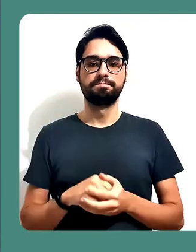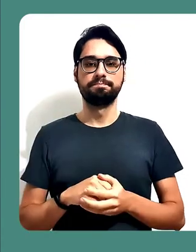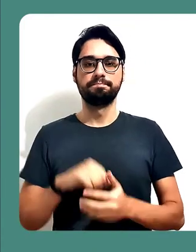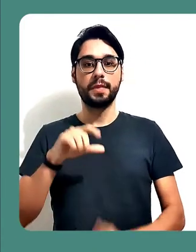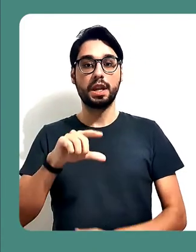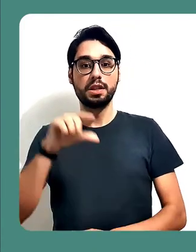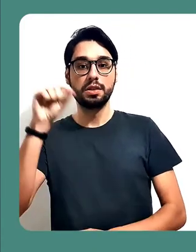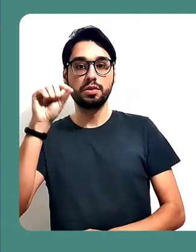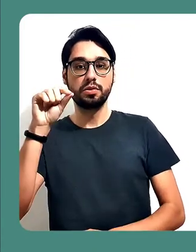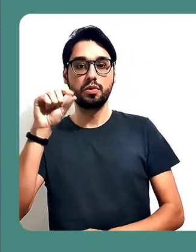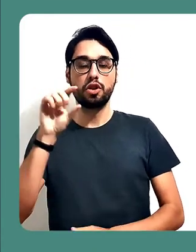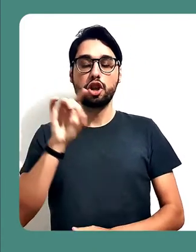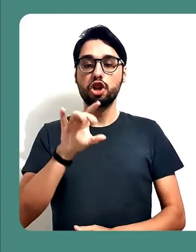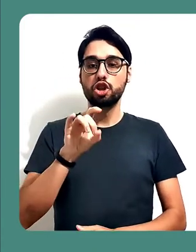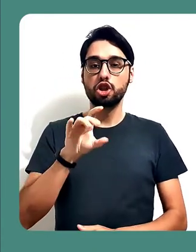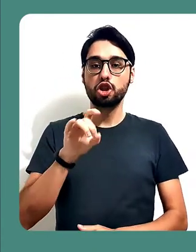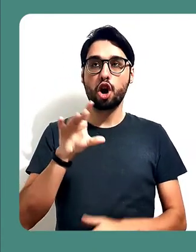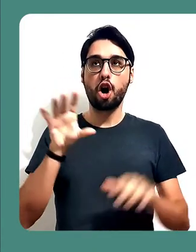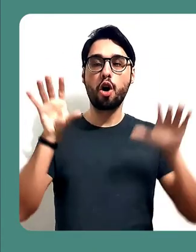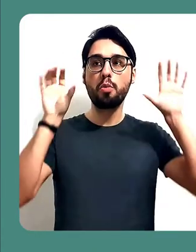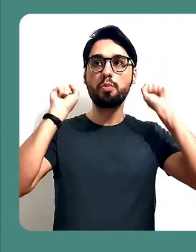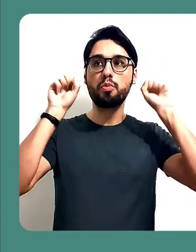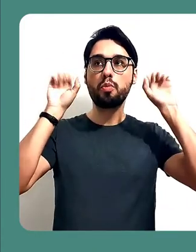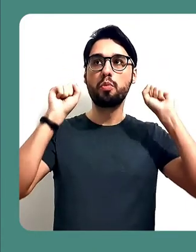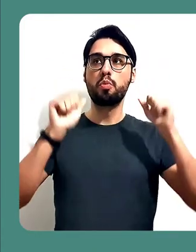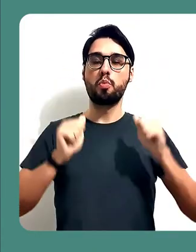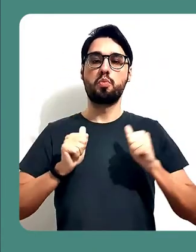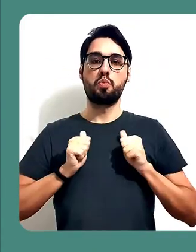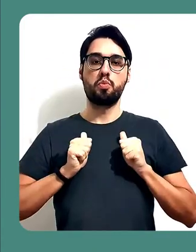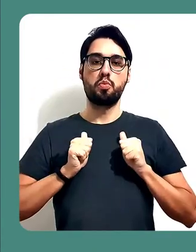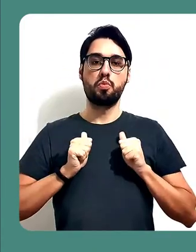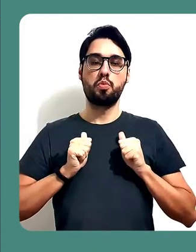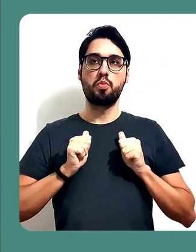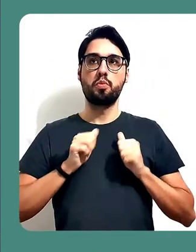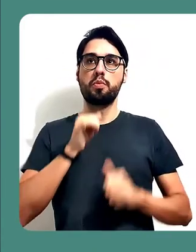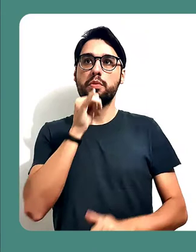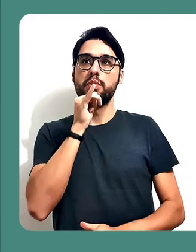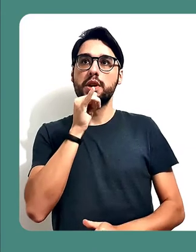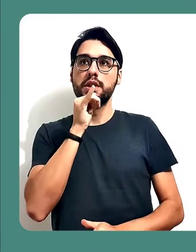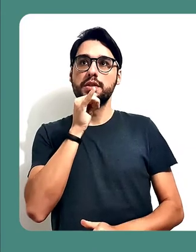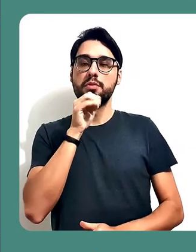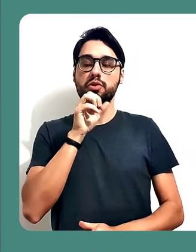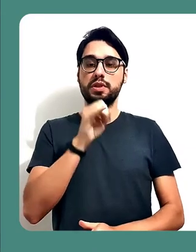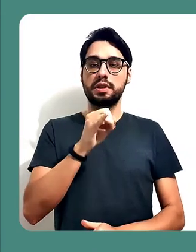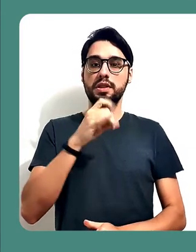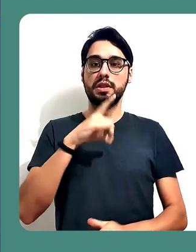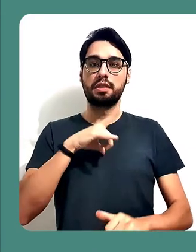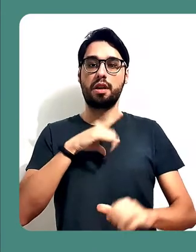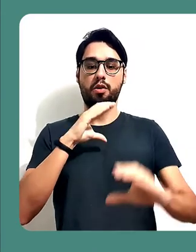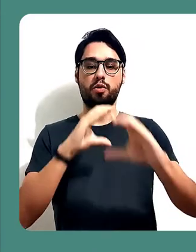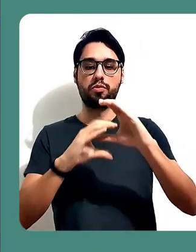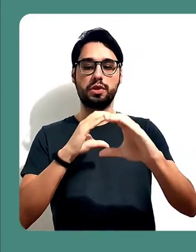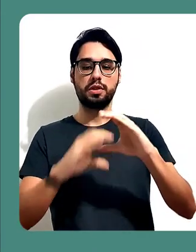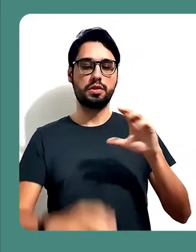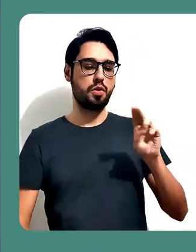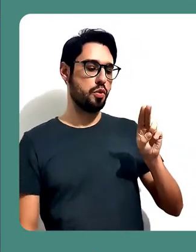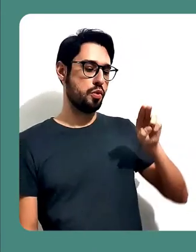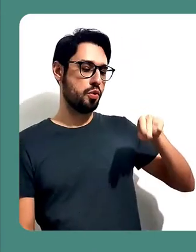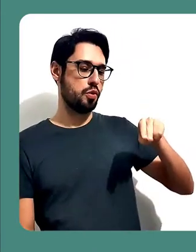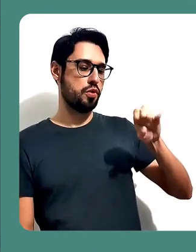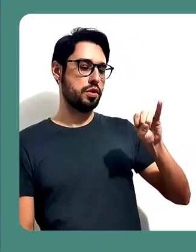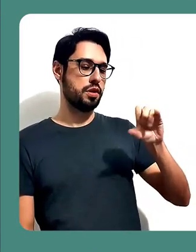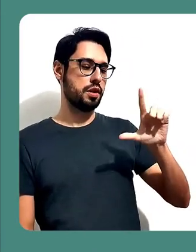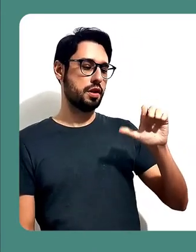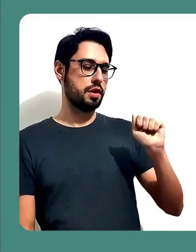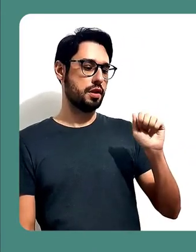diálogo a respeito do áudio né então escolha se você deseja somente ouvir a reunião isso vai